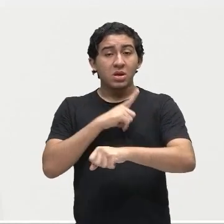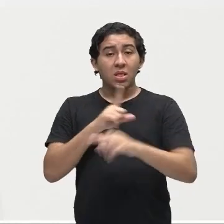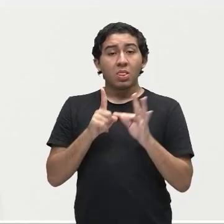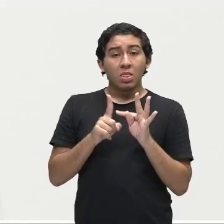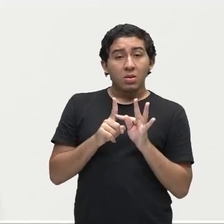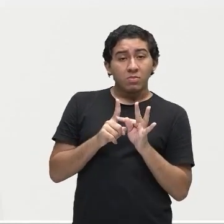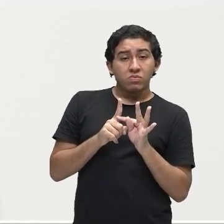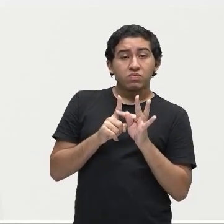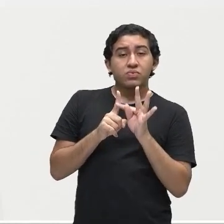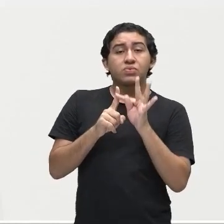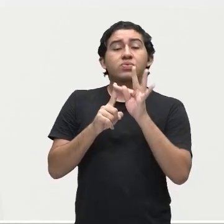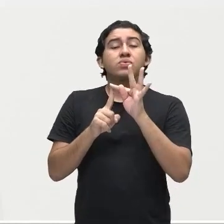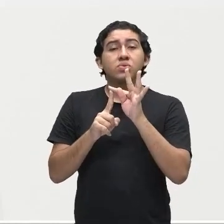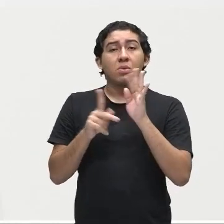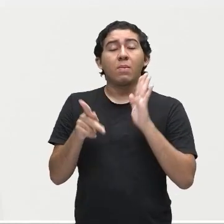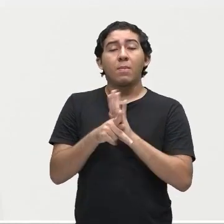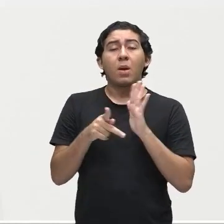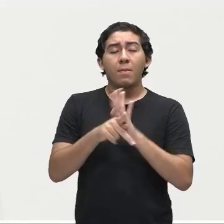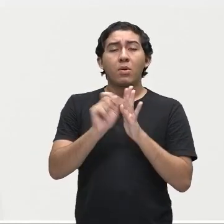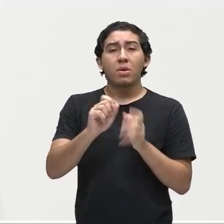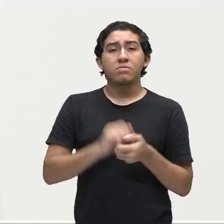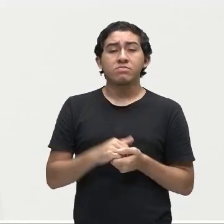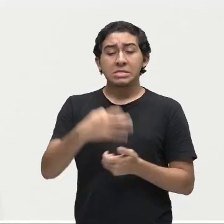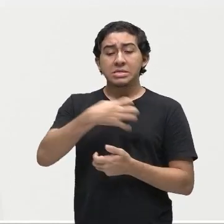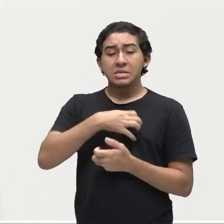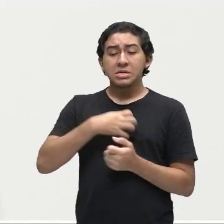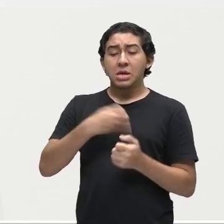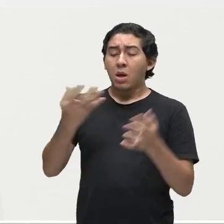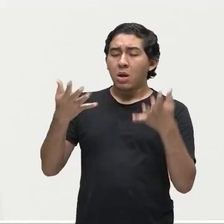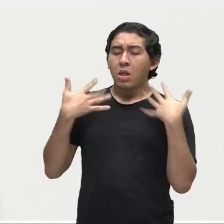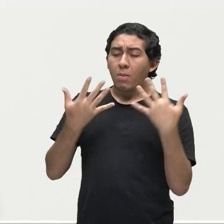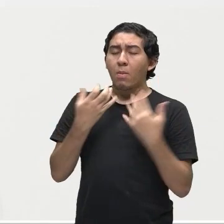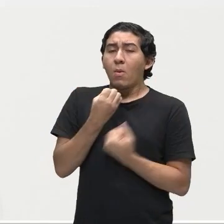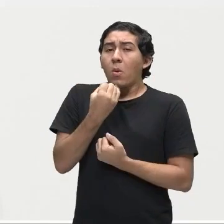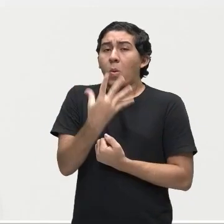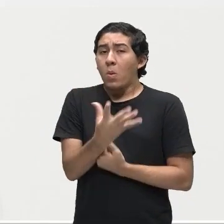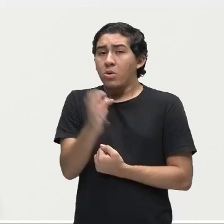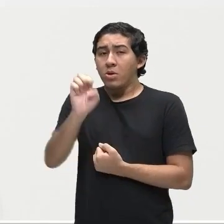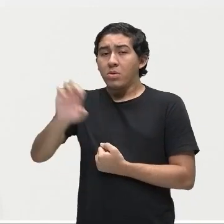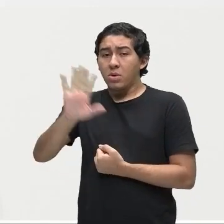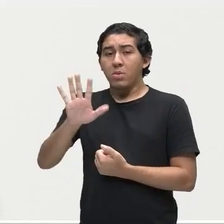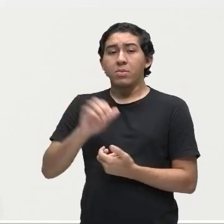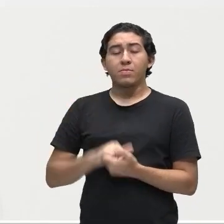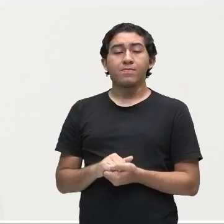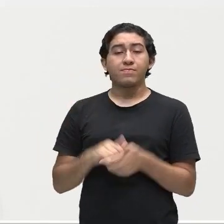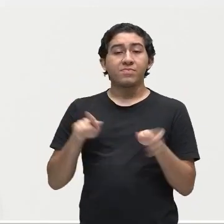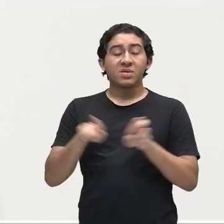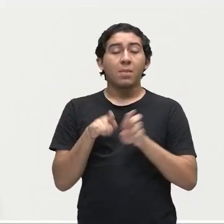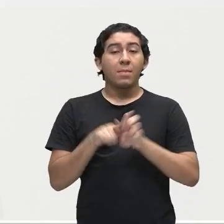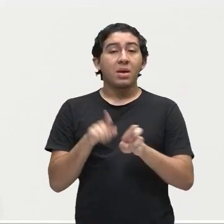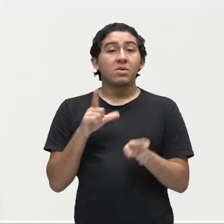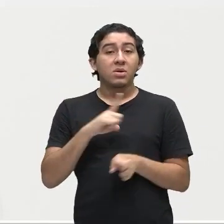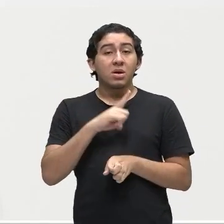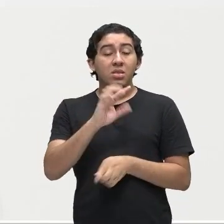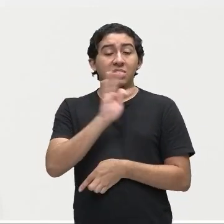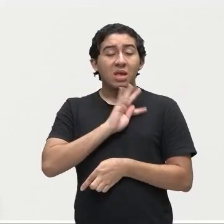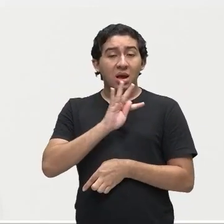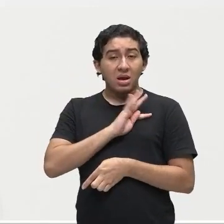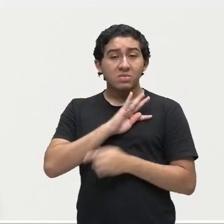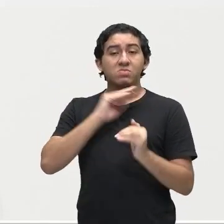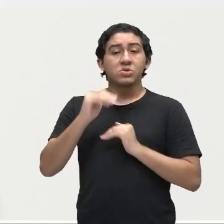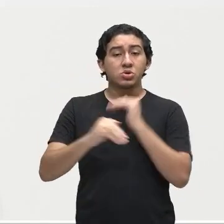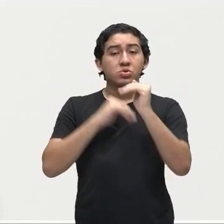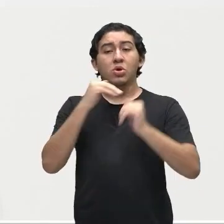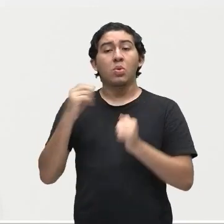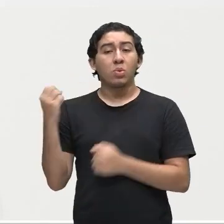melhores, com um clima mais agradável para a Europa. Vamos ver também as inovações técnicas que